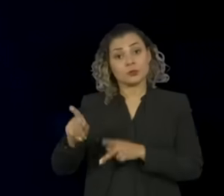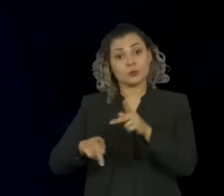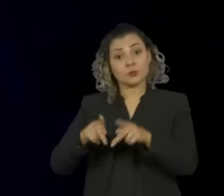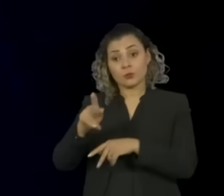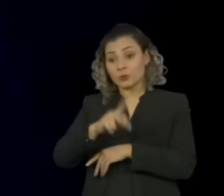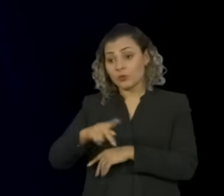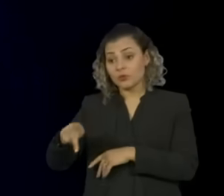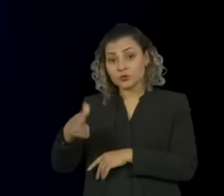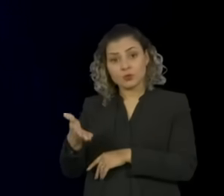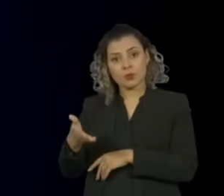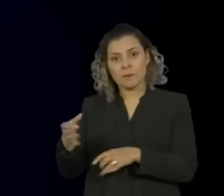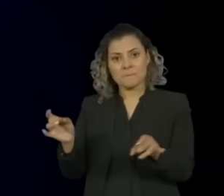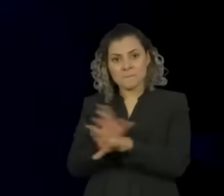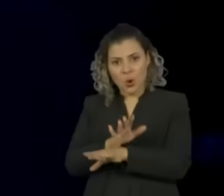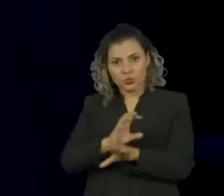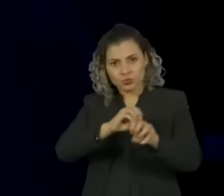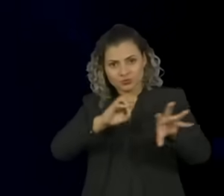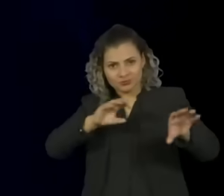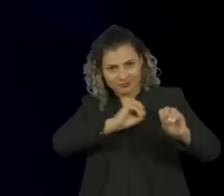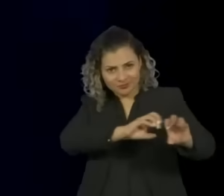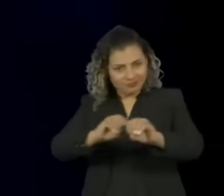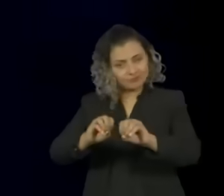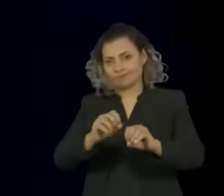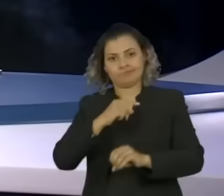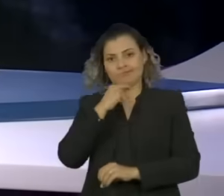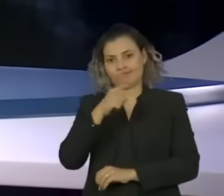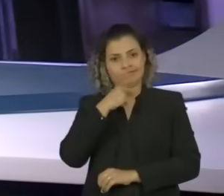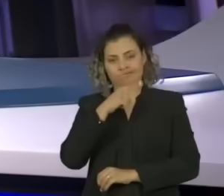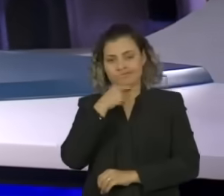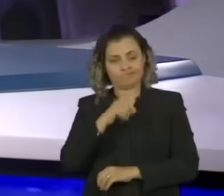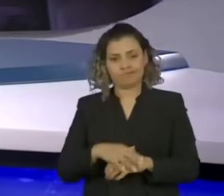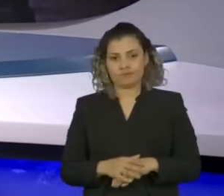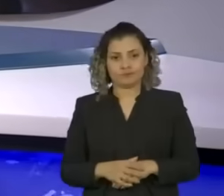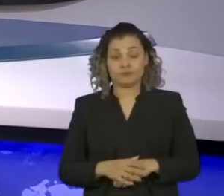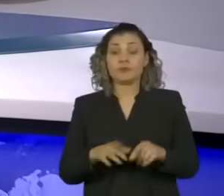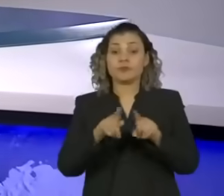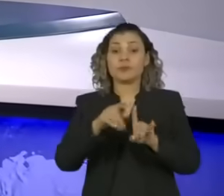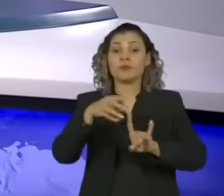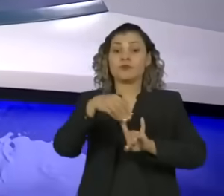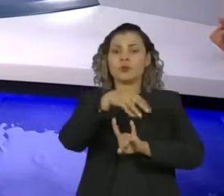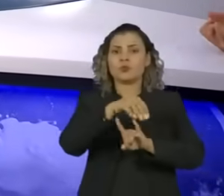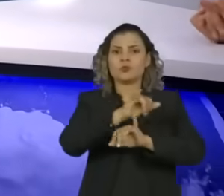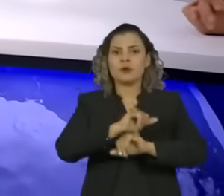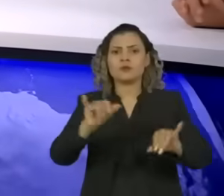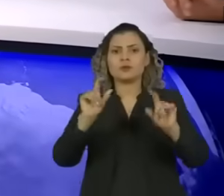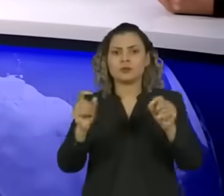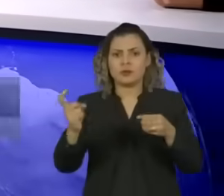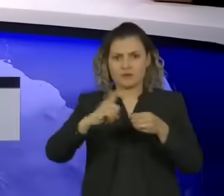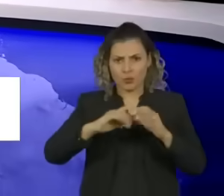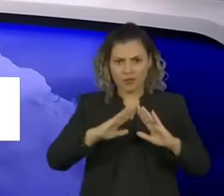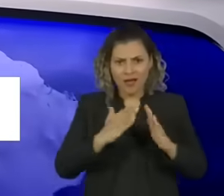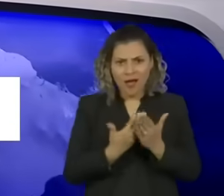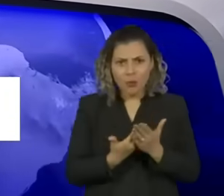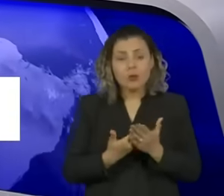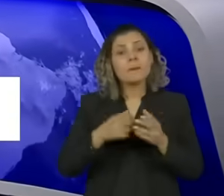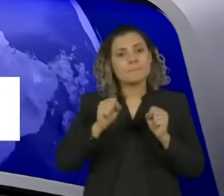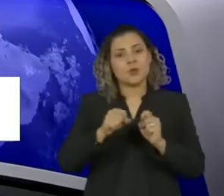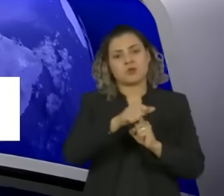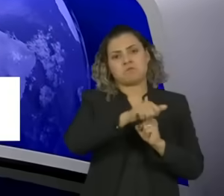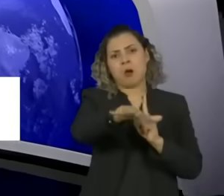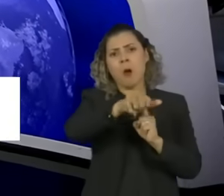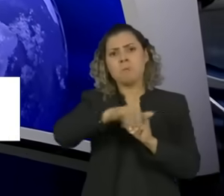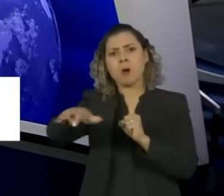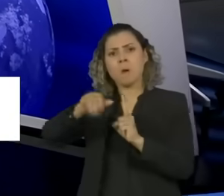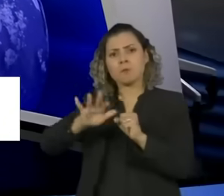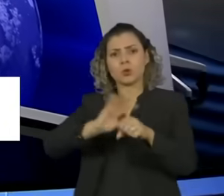não se sentem preparados para aulas remotas. E ainda, Fiocruz aponta que retorno às aulas pode provocar contaminação